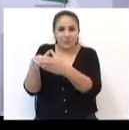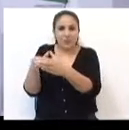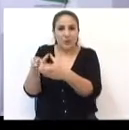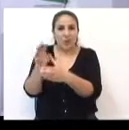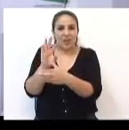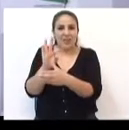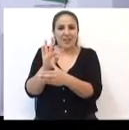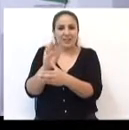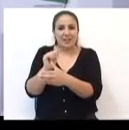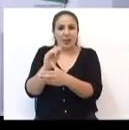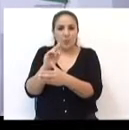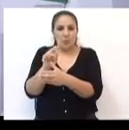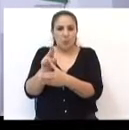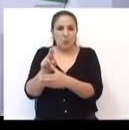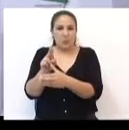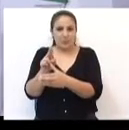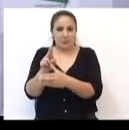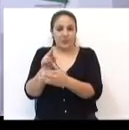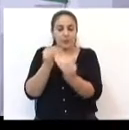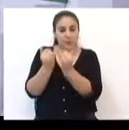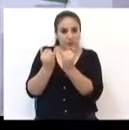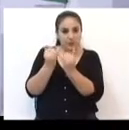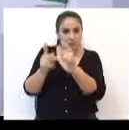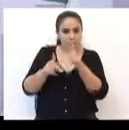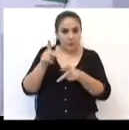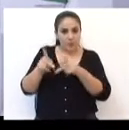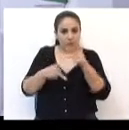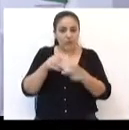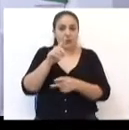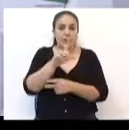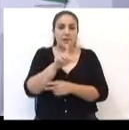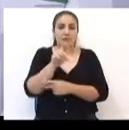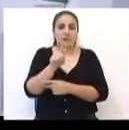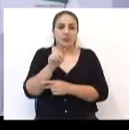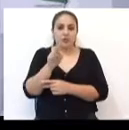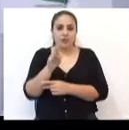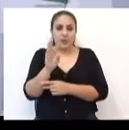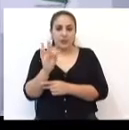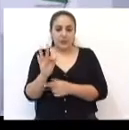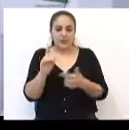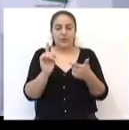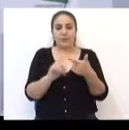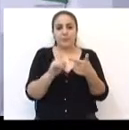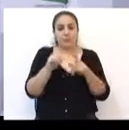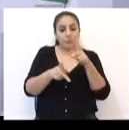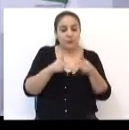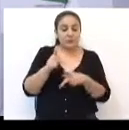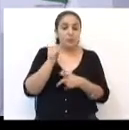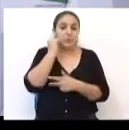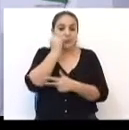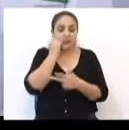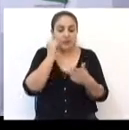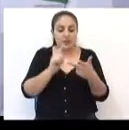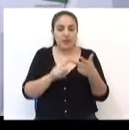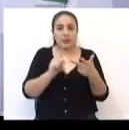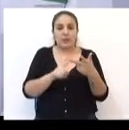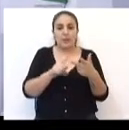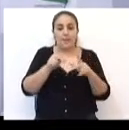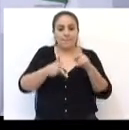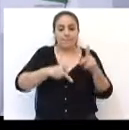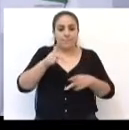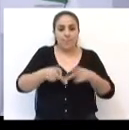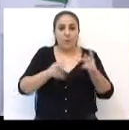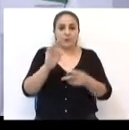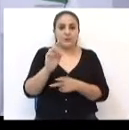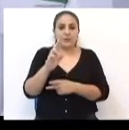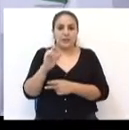defender numa tribuna. Que é o caso da população LGBT, que é o caso da população negra, povos de terreiro, religião